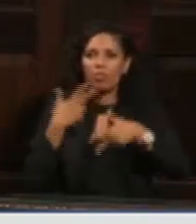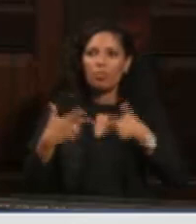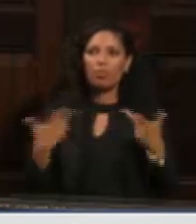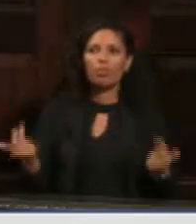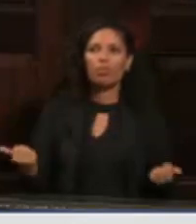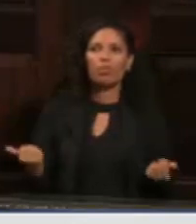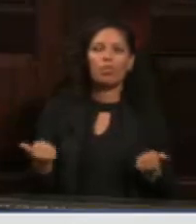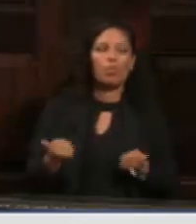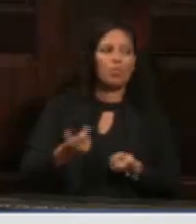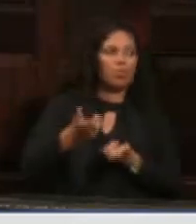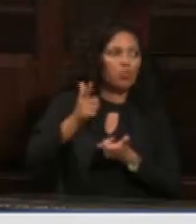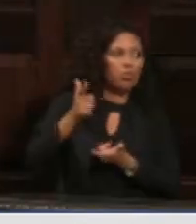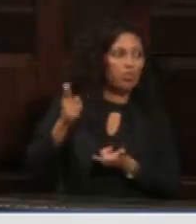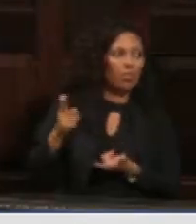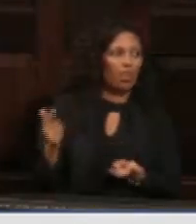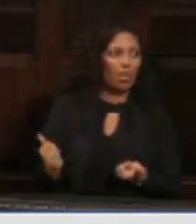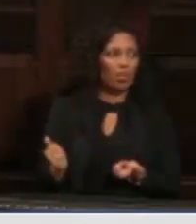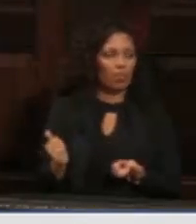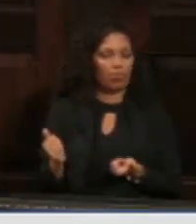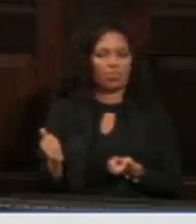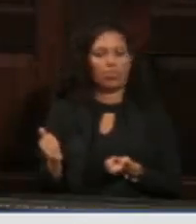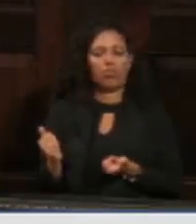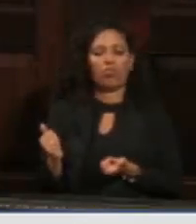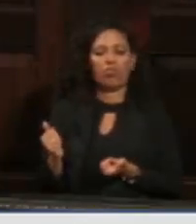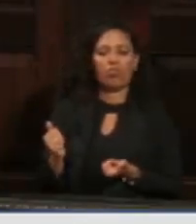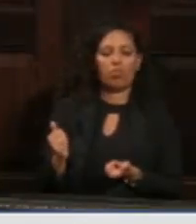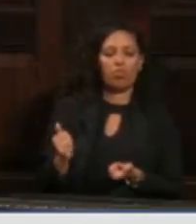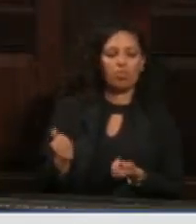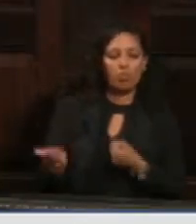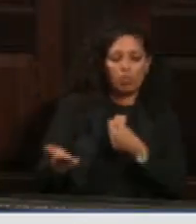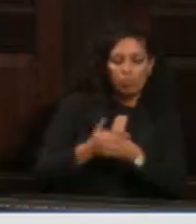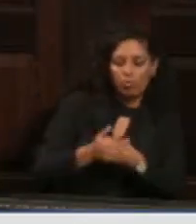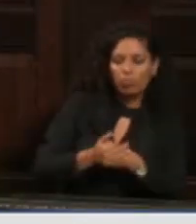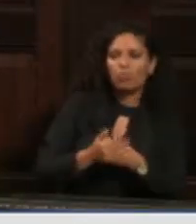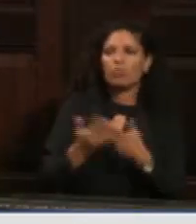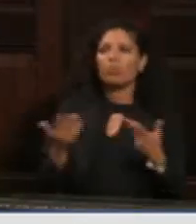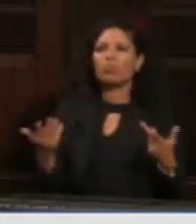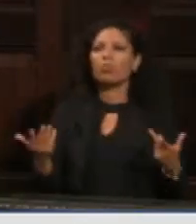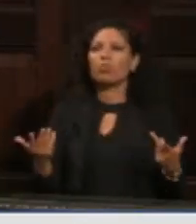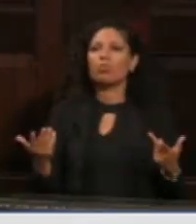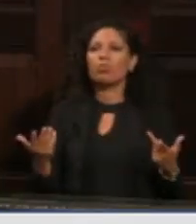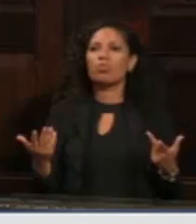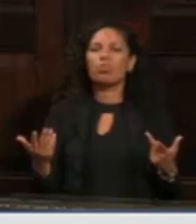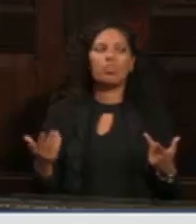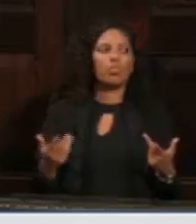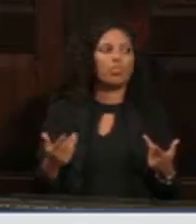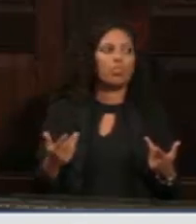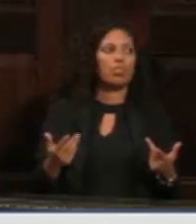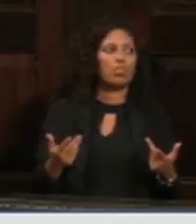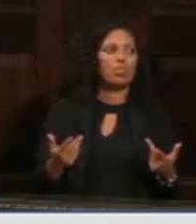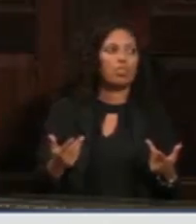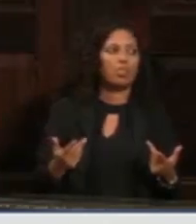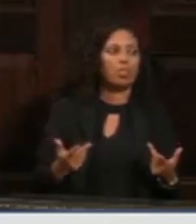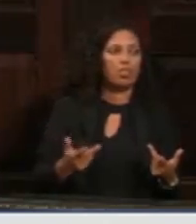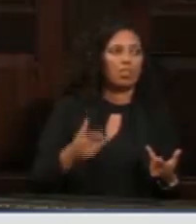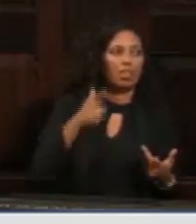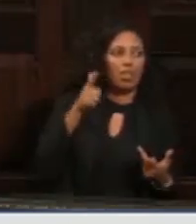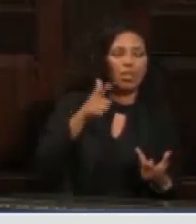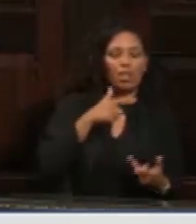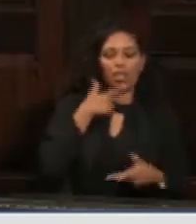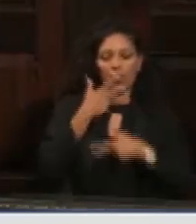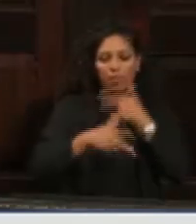químicas no mundo. Esse cara foi destituído por pressão dos Estados Unidos, já que ele se contrapunha à época à tese